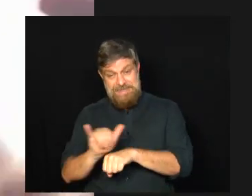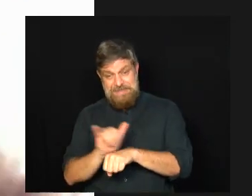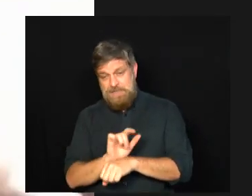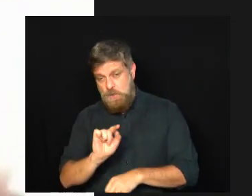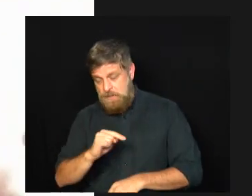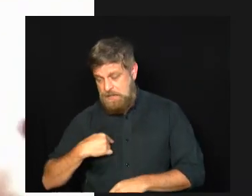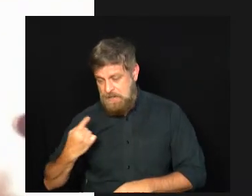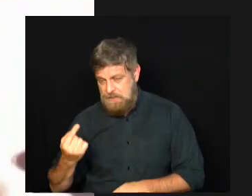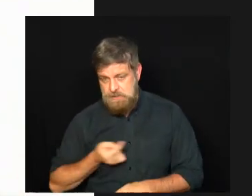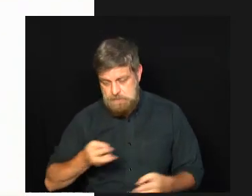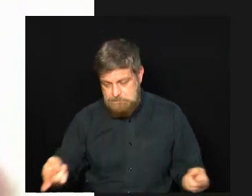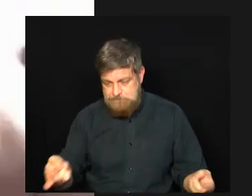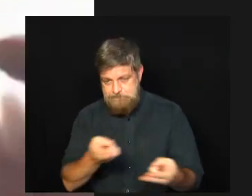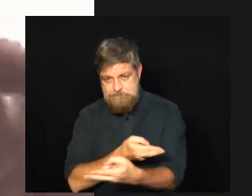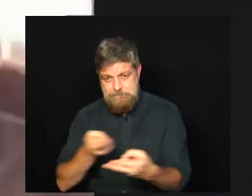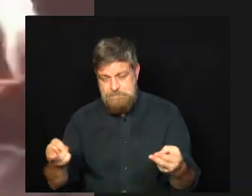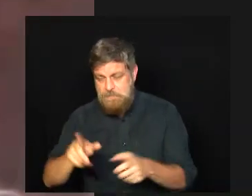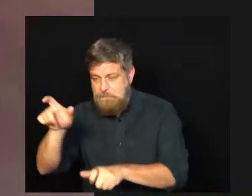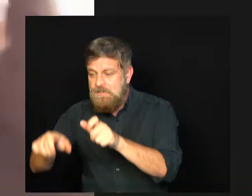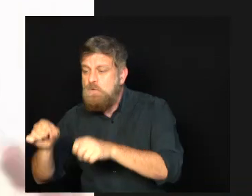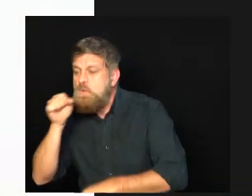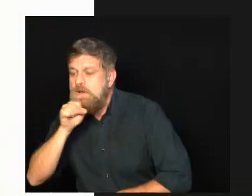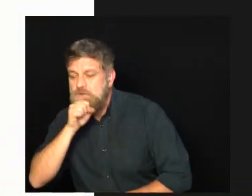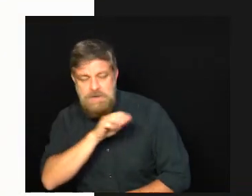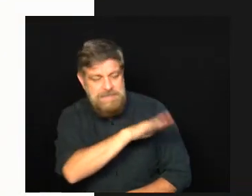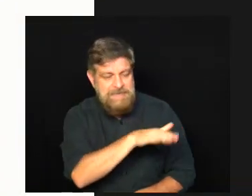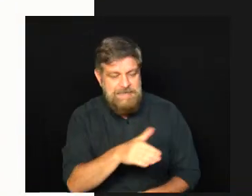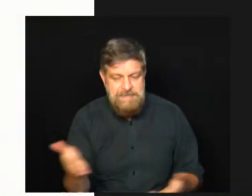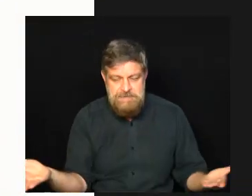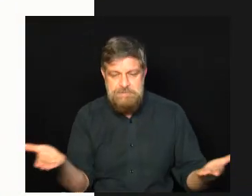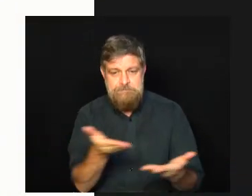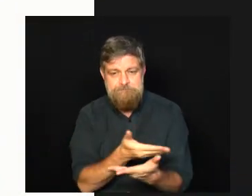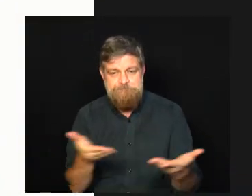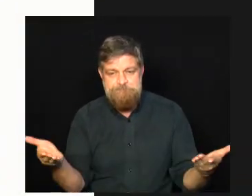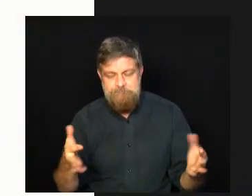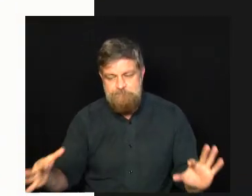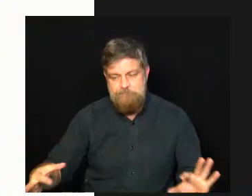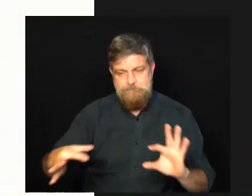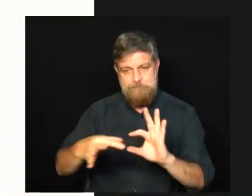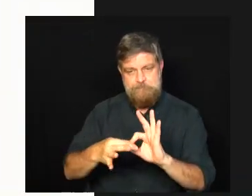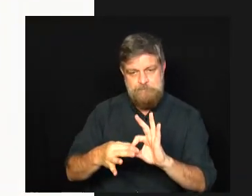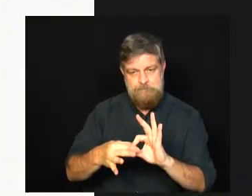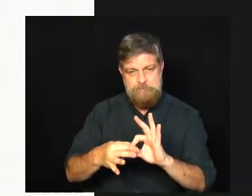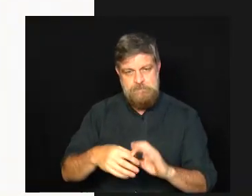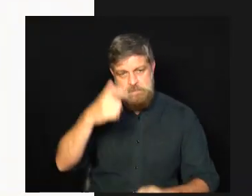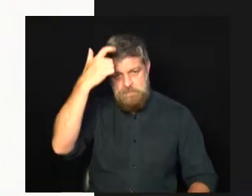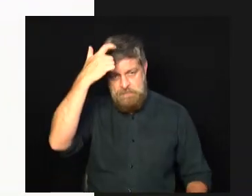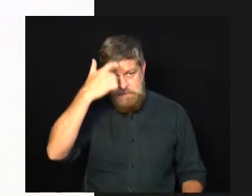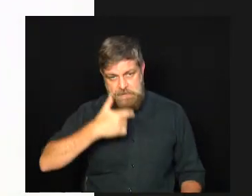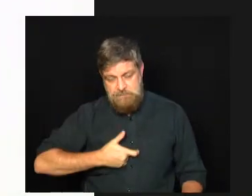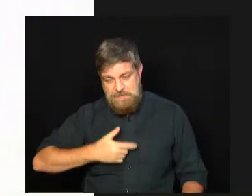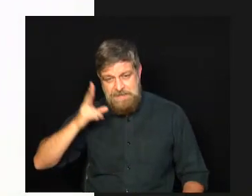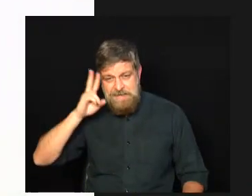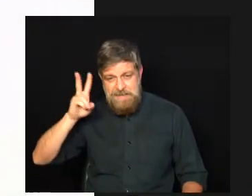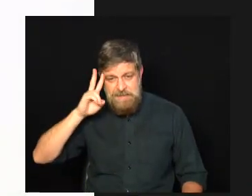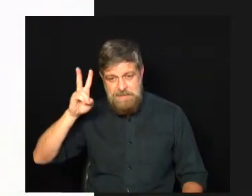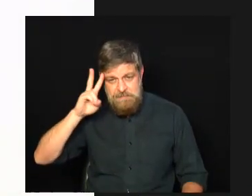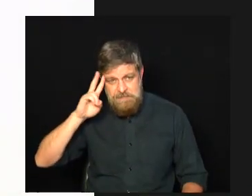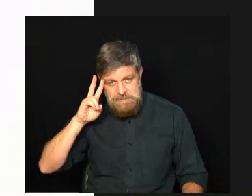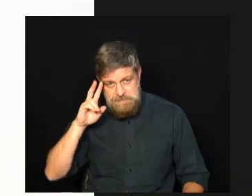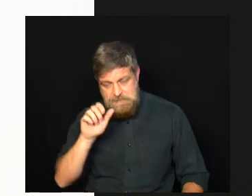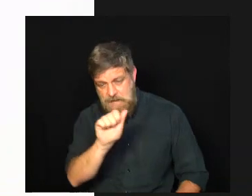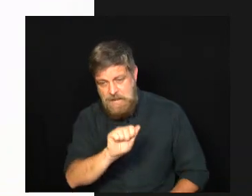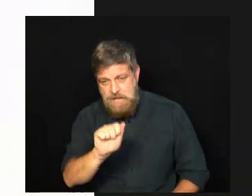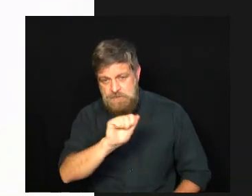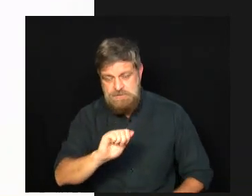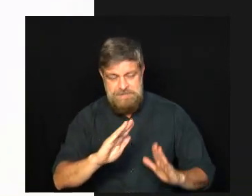nós aproximarmos o idoso da criança, né? Então, fica essa lembrança, a Associação de